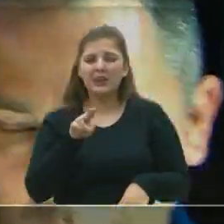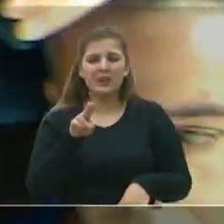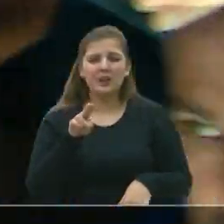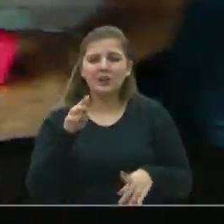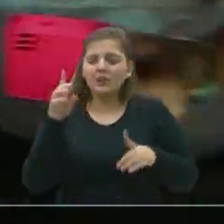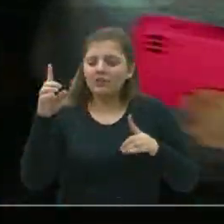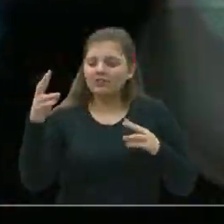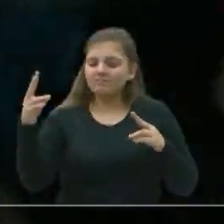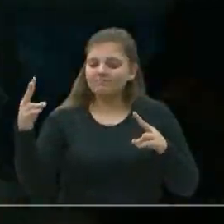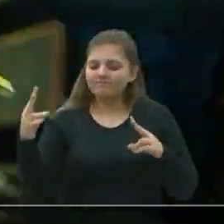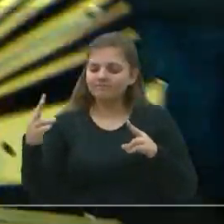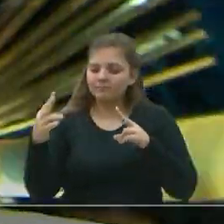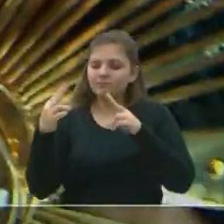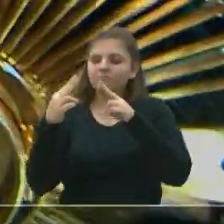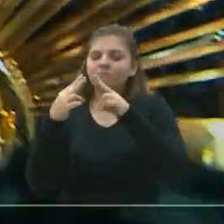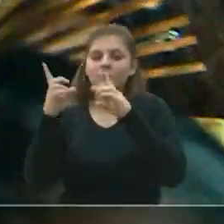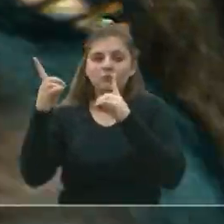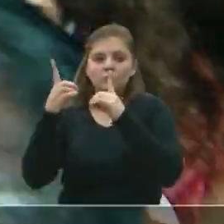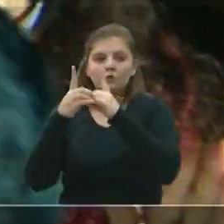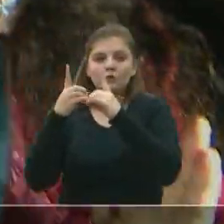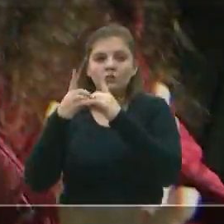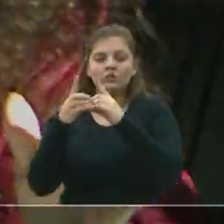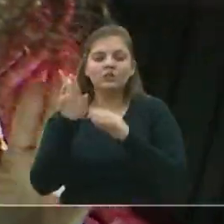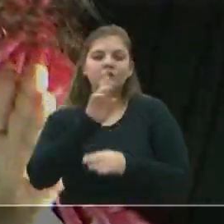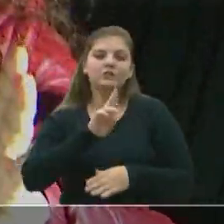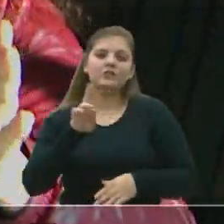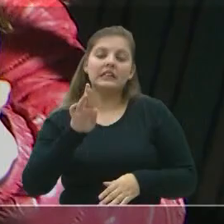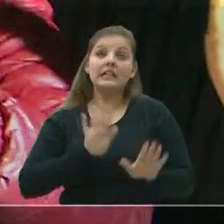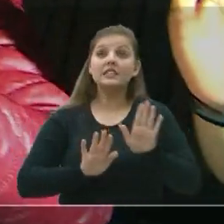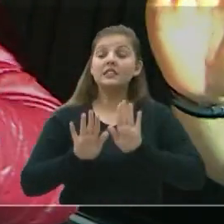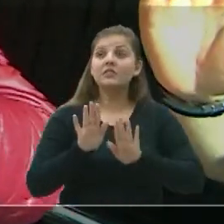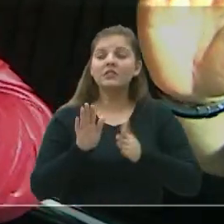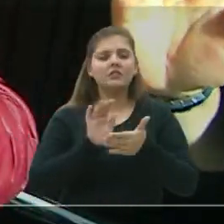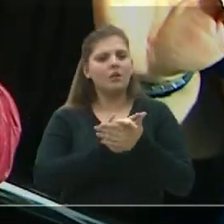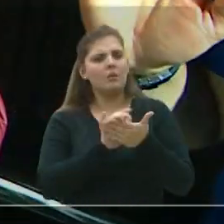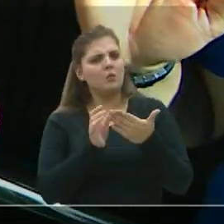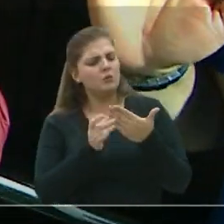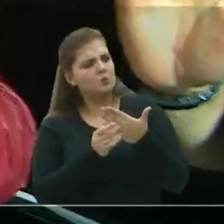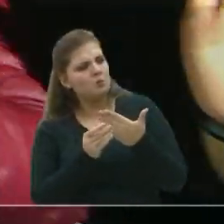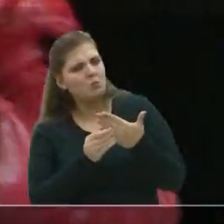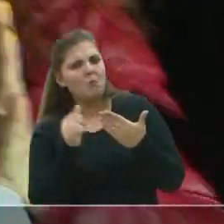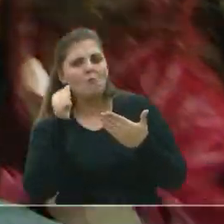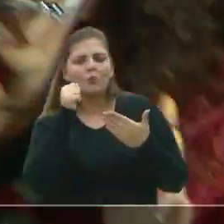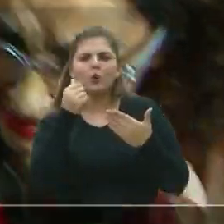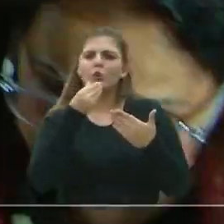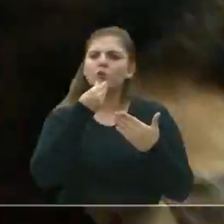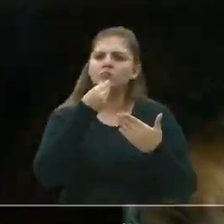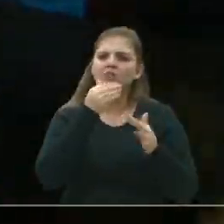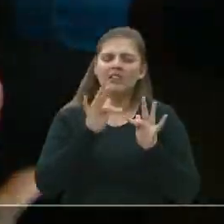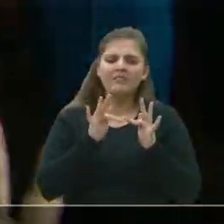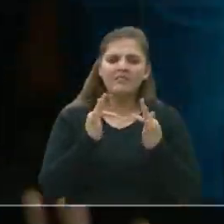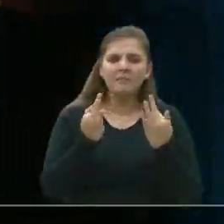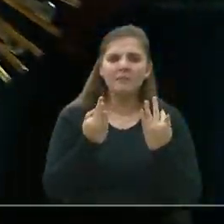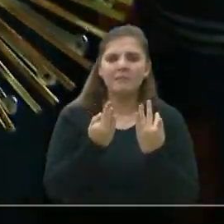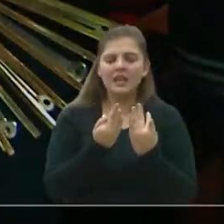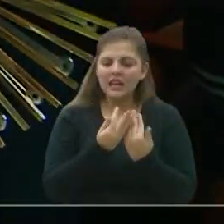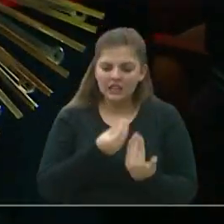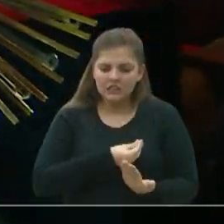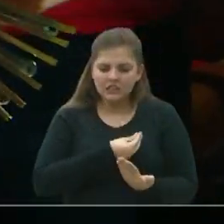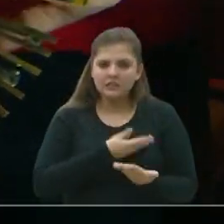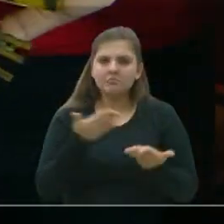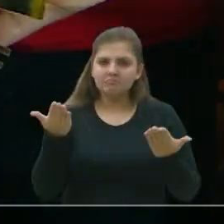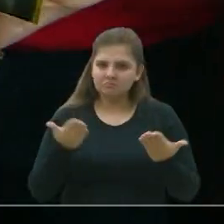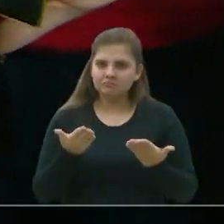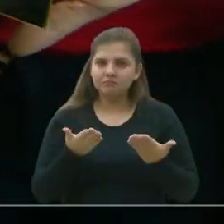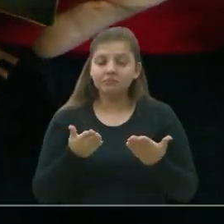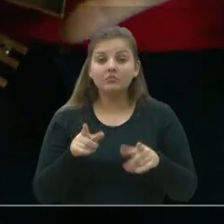Senhor. Pode ser que seja o teu esposo, a tua esposa, a tua família esteja aqui. Pode ser que o